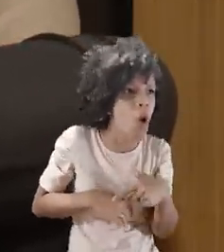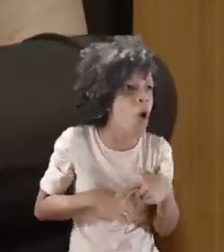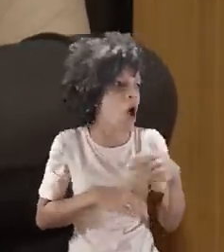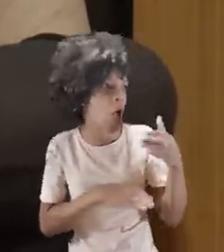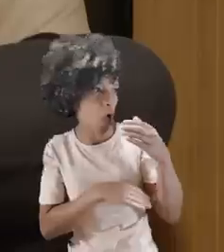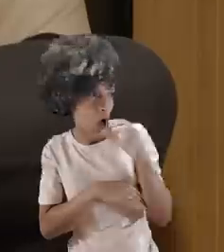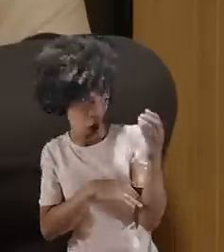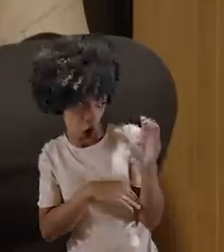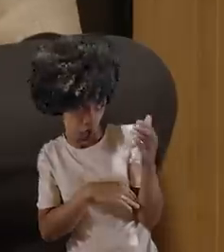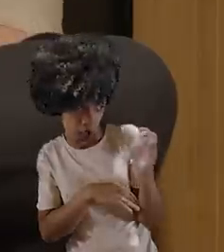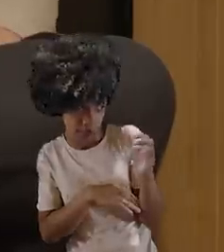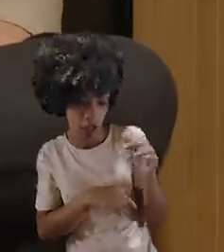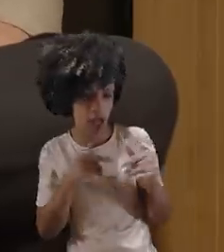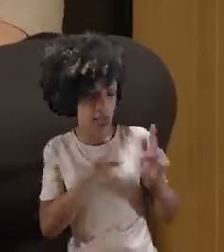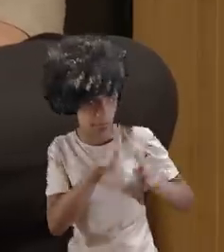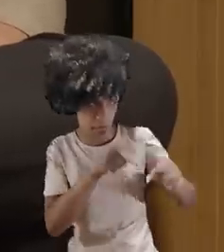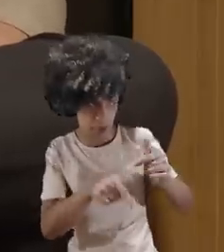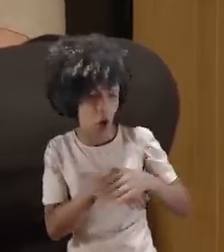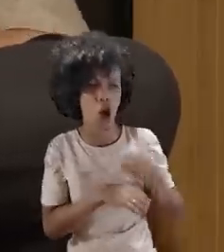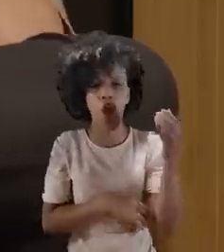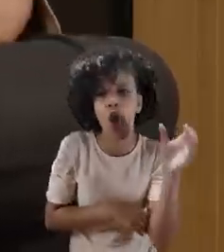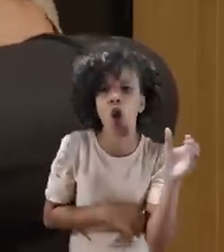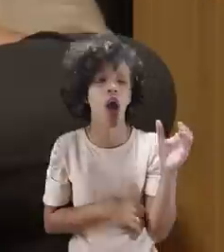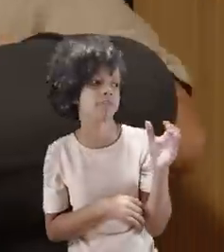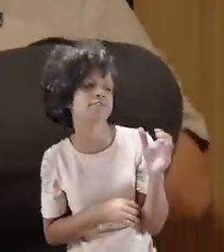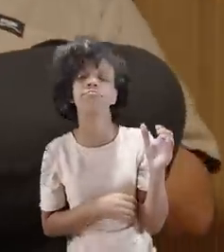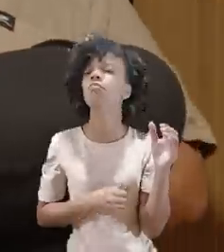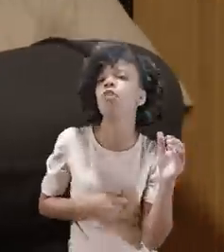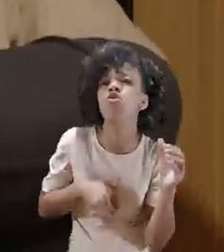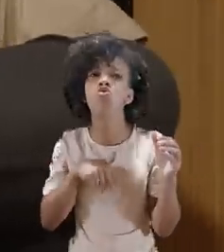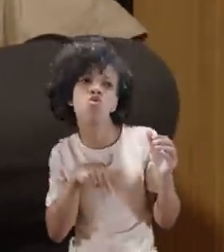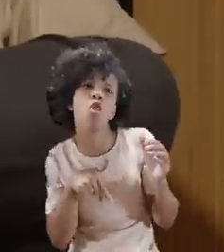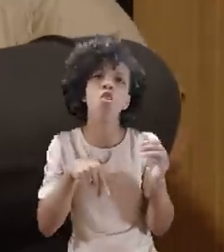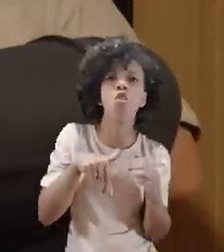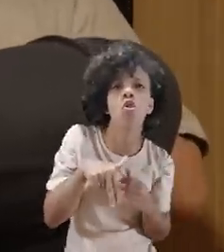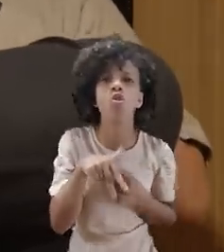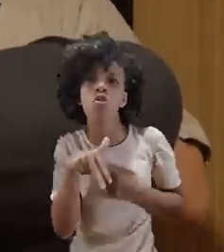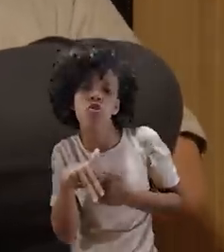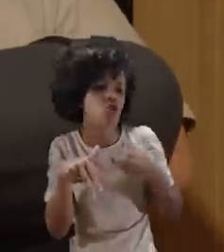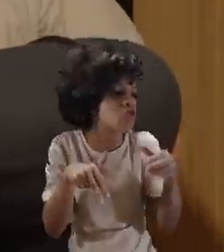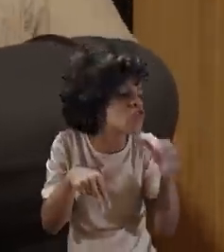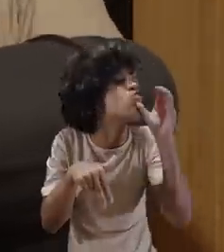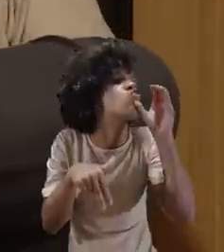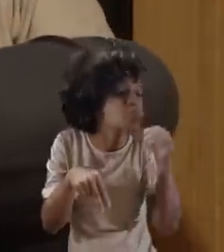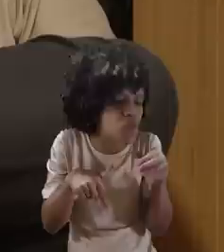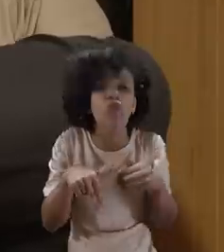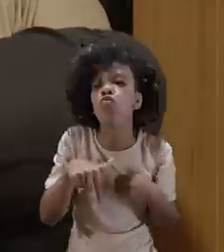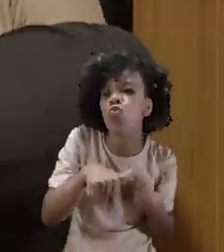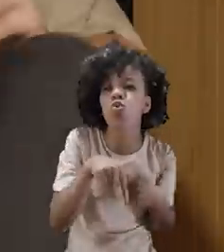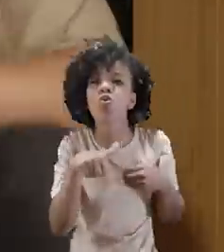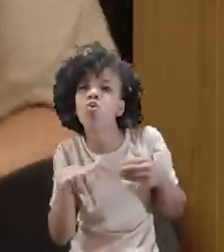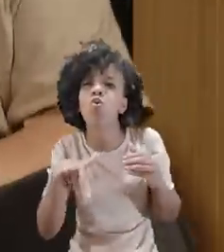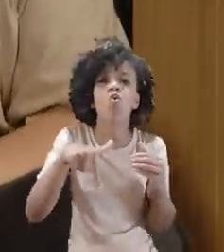Coca assim ó eu tava no shopping tá ligado ele vai com a garrafa de 2 litro de Coca pasta baixinho a irmã Candinho é um golinho assim pa